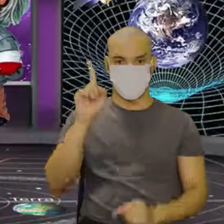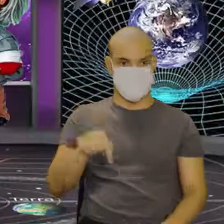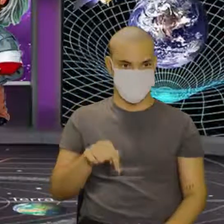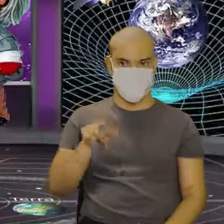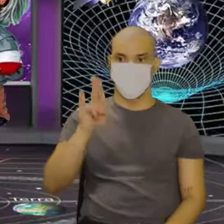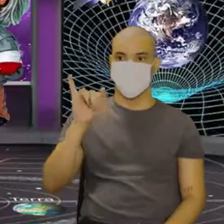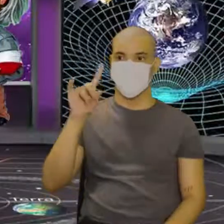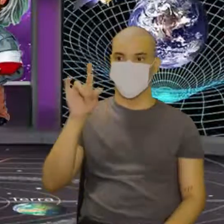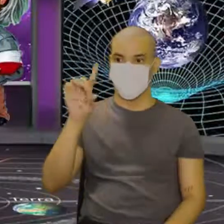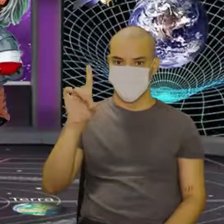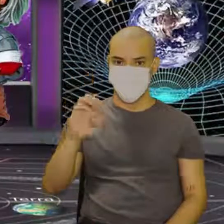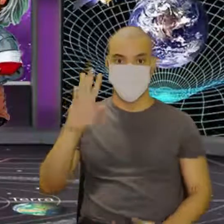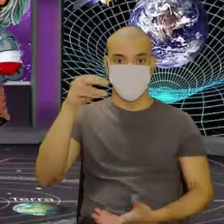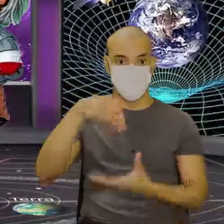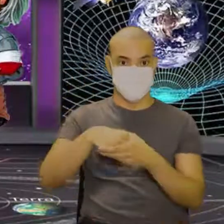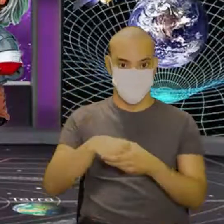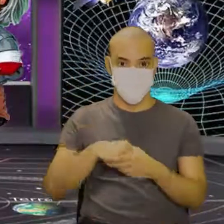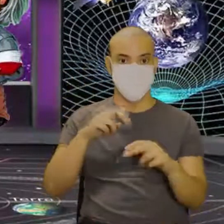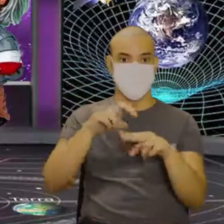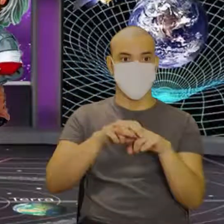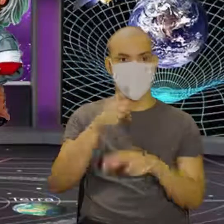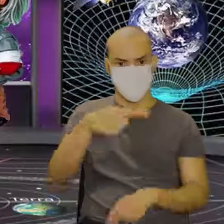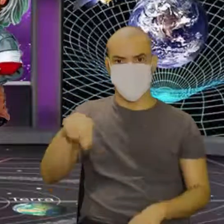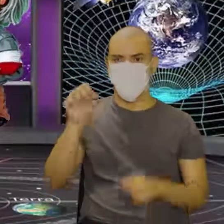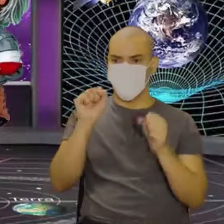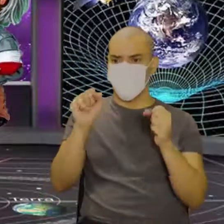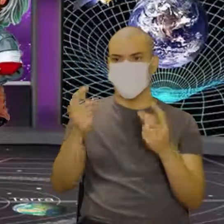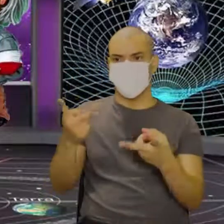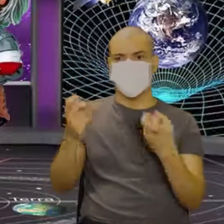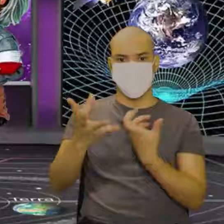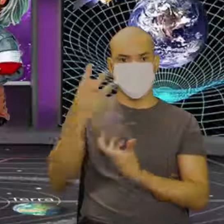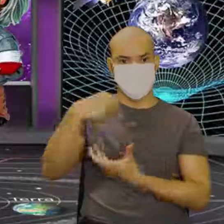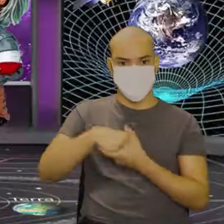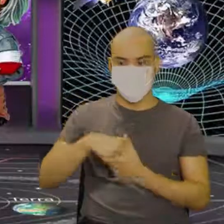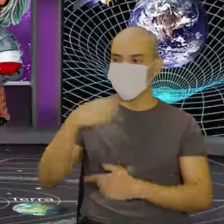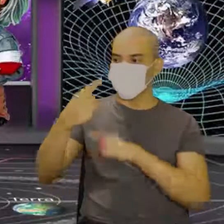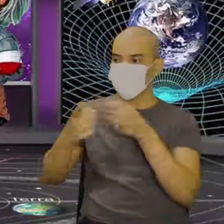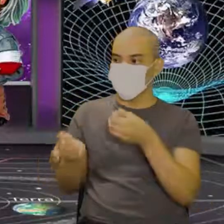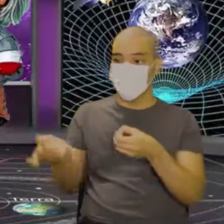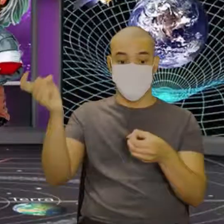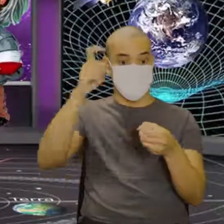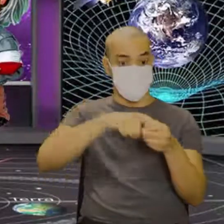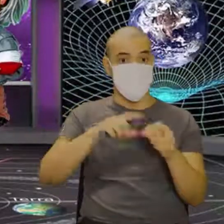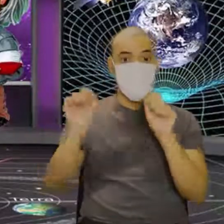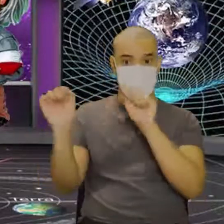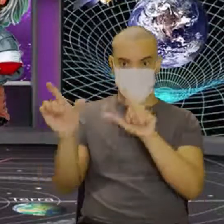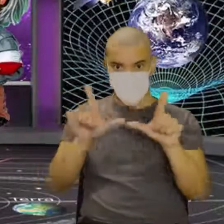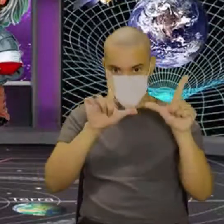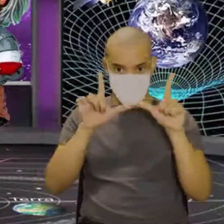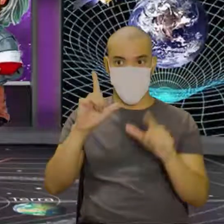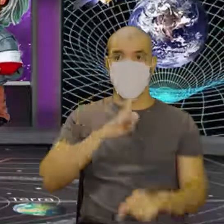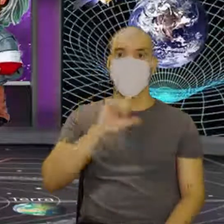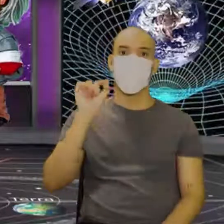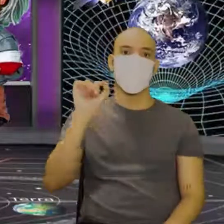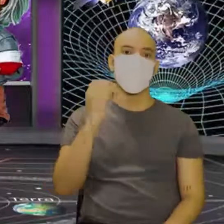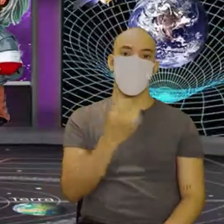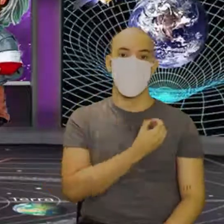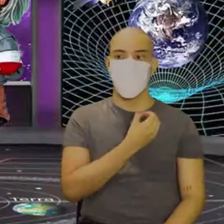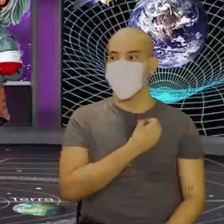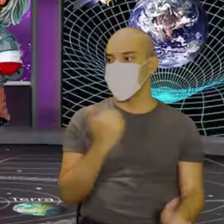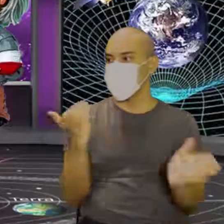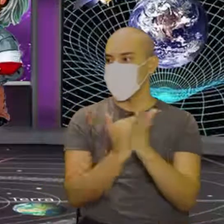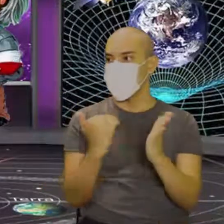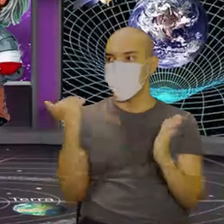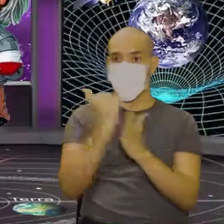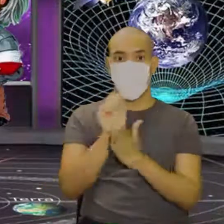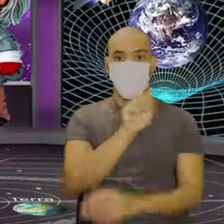unidade de capacitância. Então, vocês podem perceber naquela figura aí, depois voltem o slide e vejam, que eu tenho valores maiores do